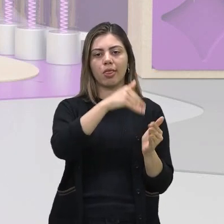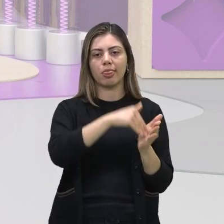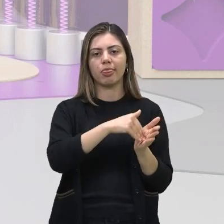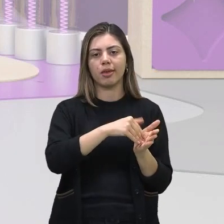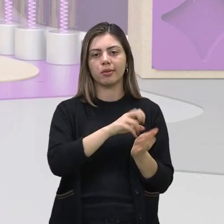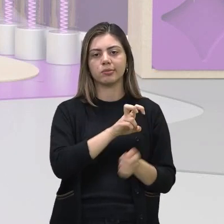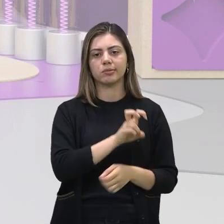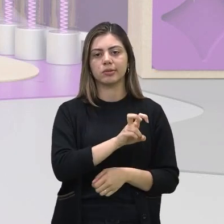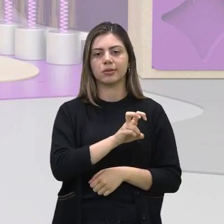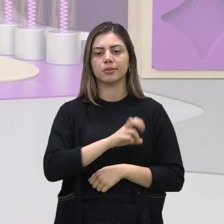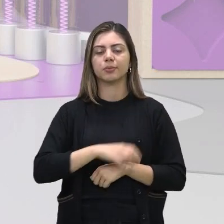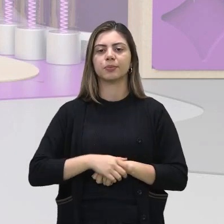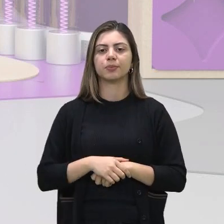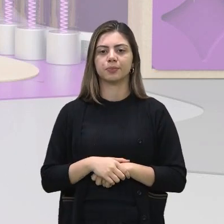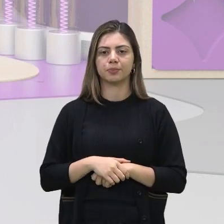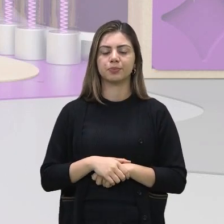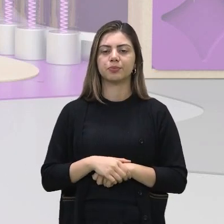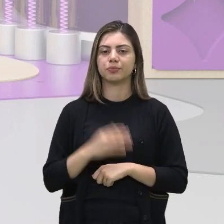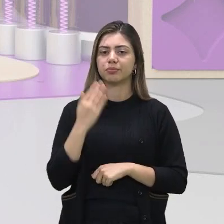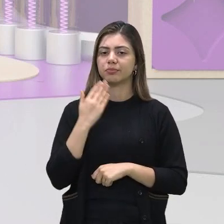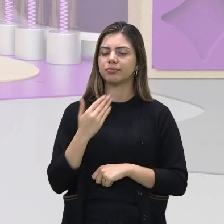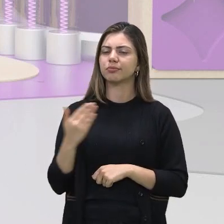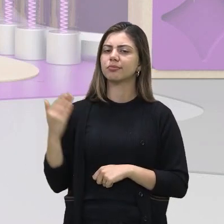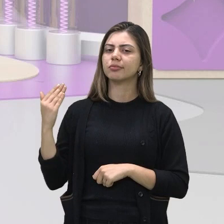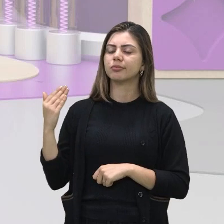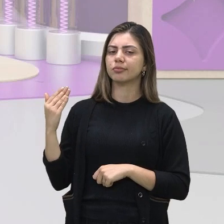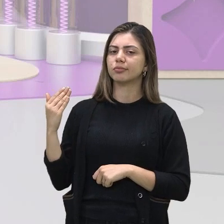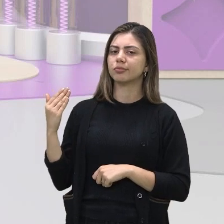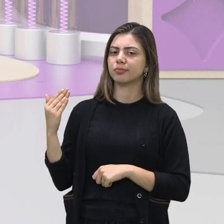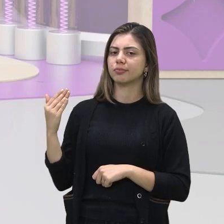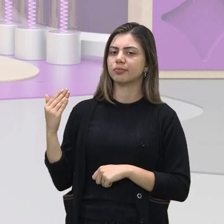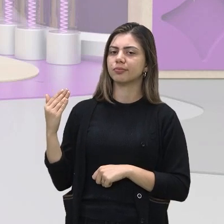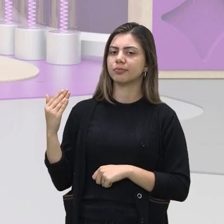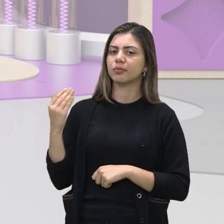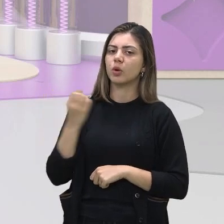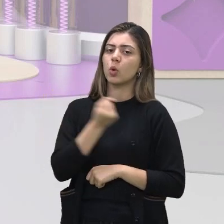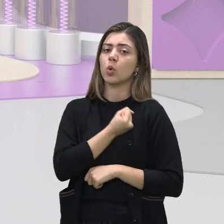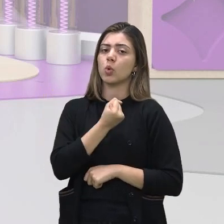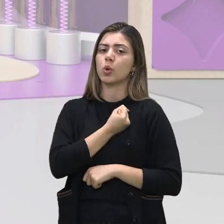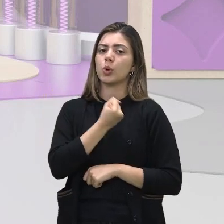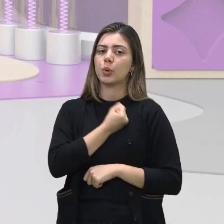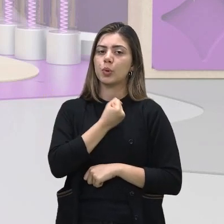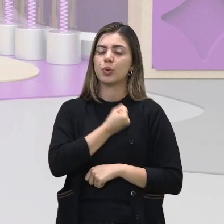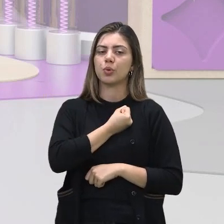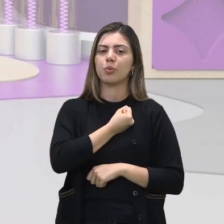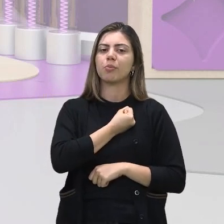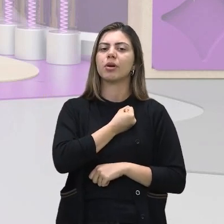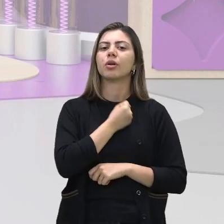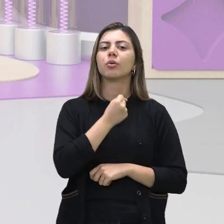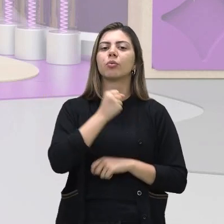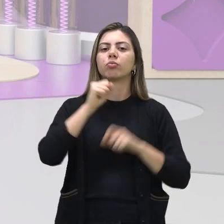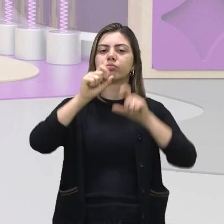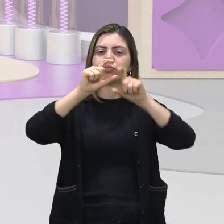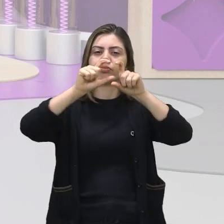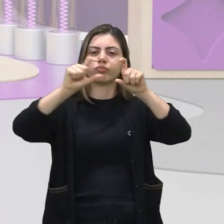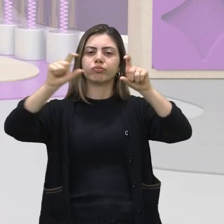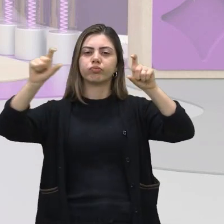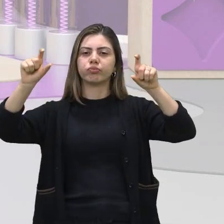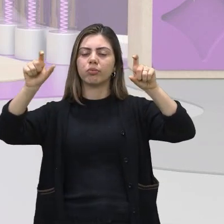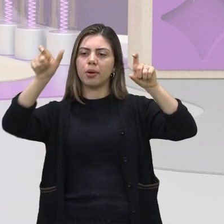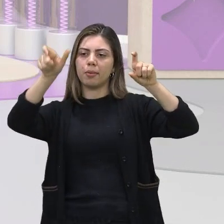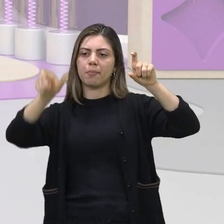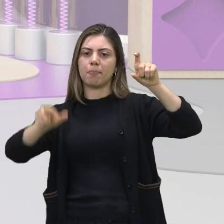5. Bem, essa numeração aqui que está vindo na horizontal, ela está se referindo, né,